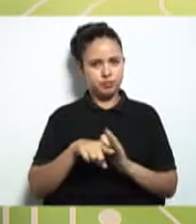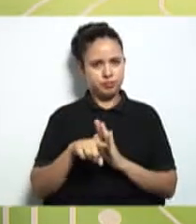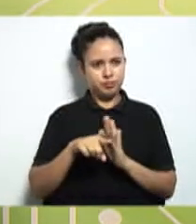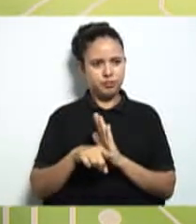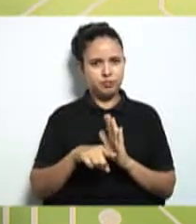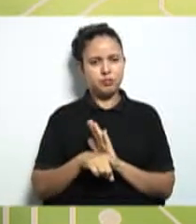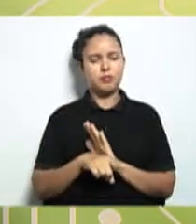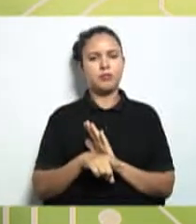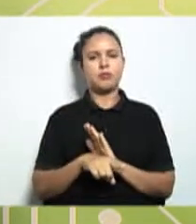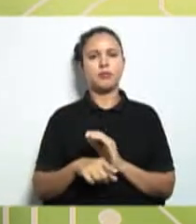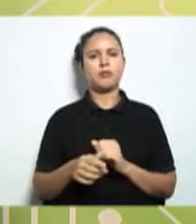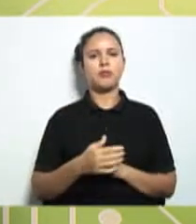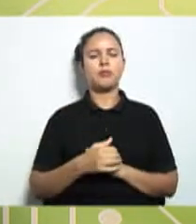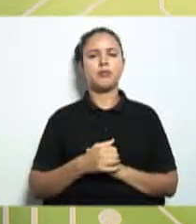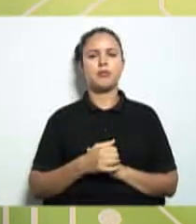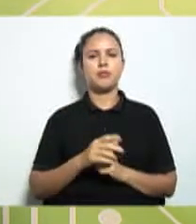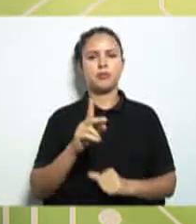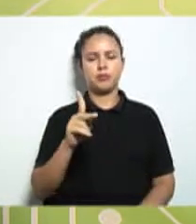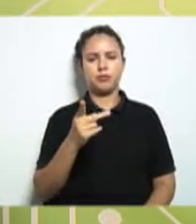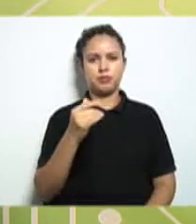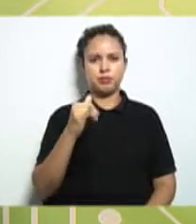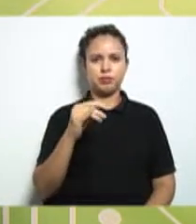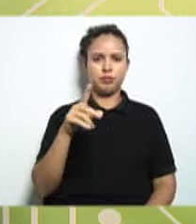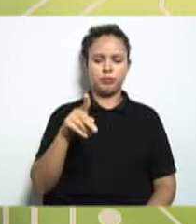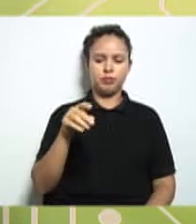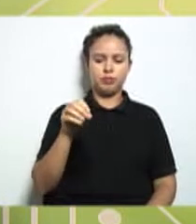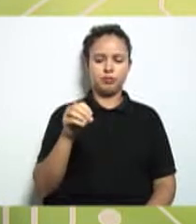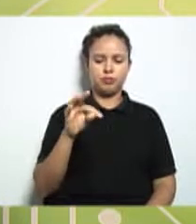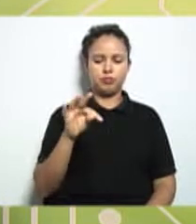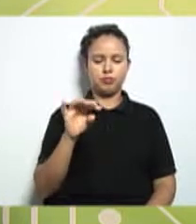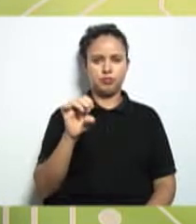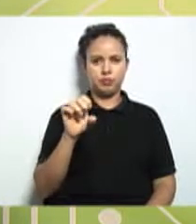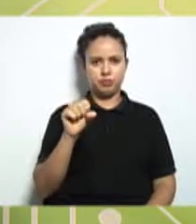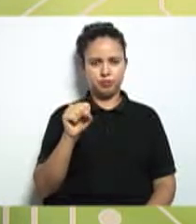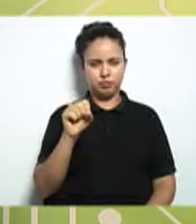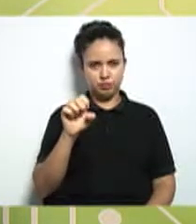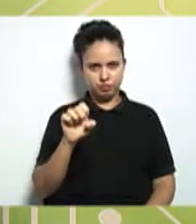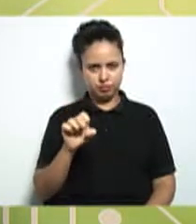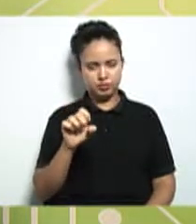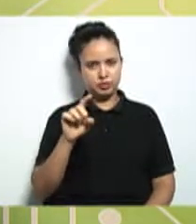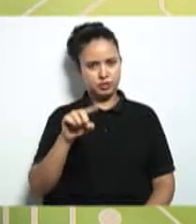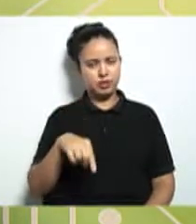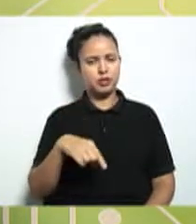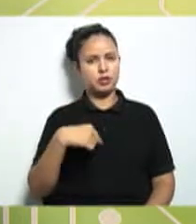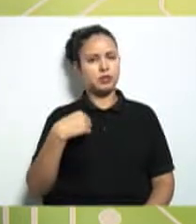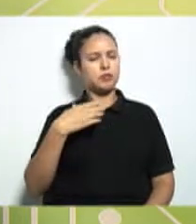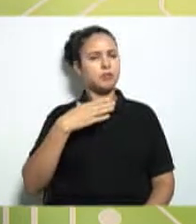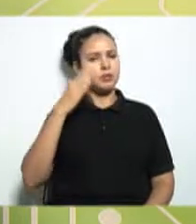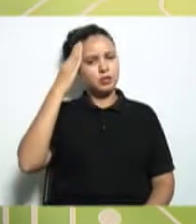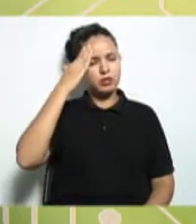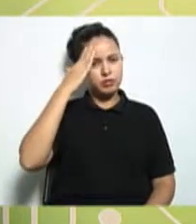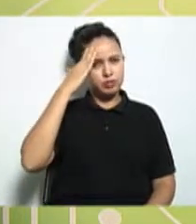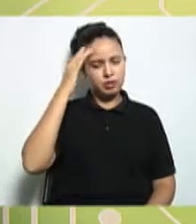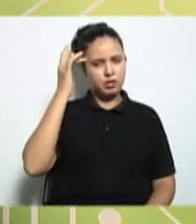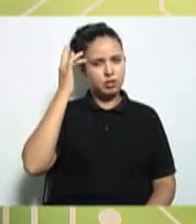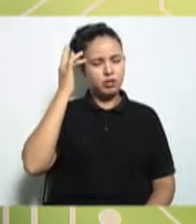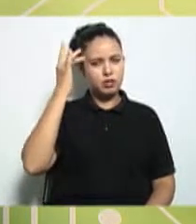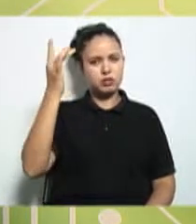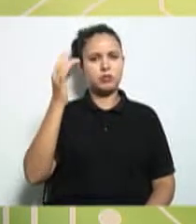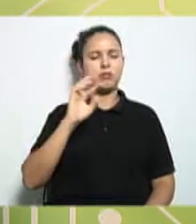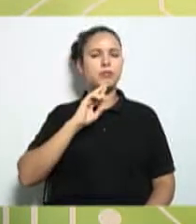problema. As hipóteses é aquilo que eu suponho que seja uma possível resposta, né?